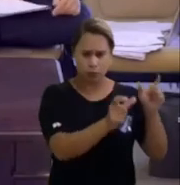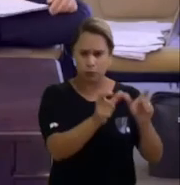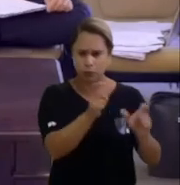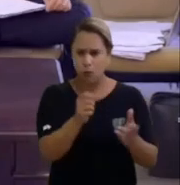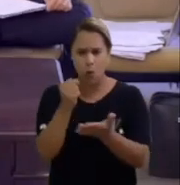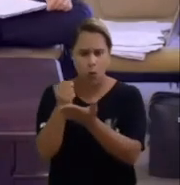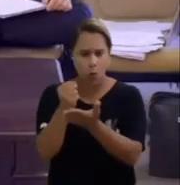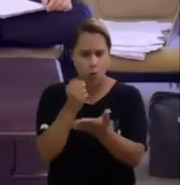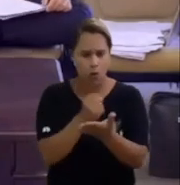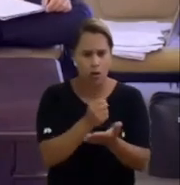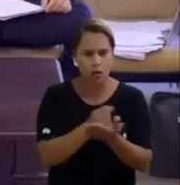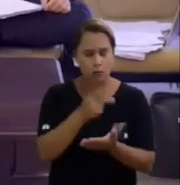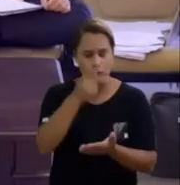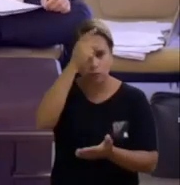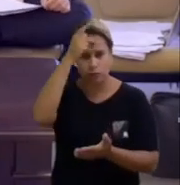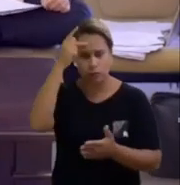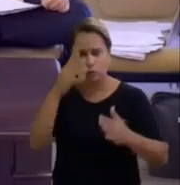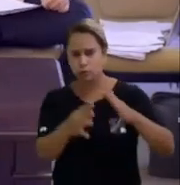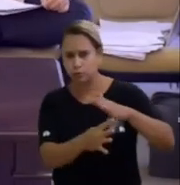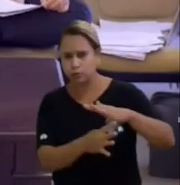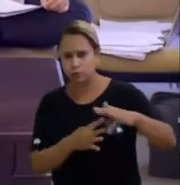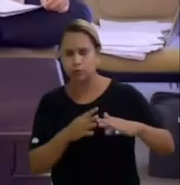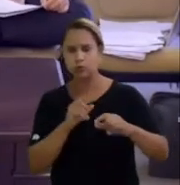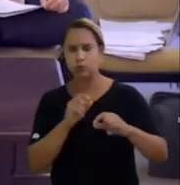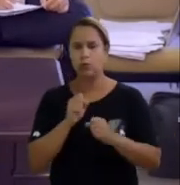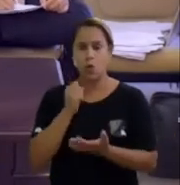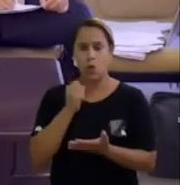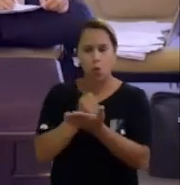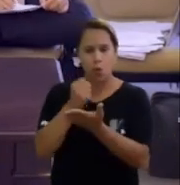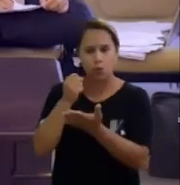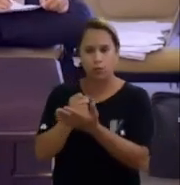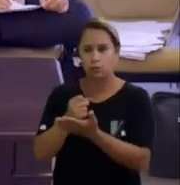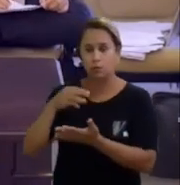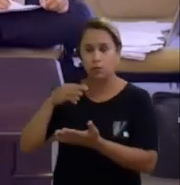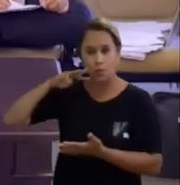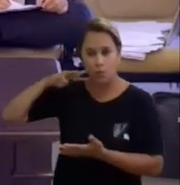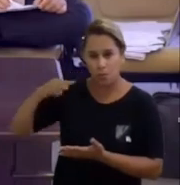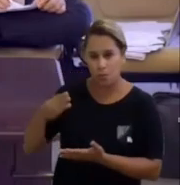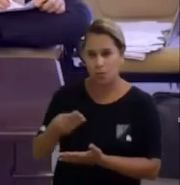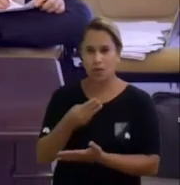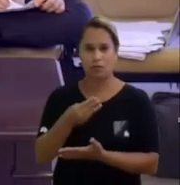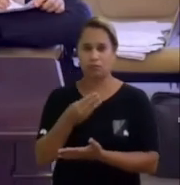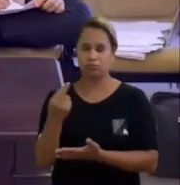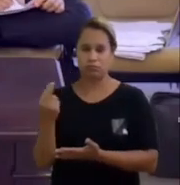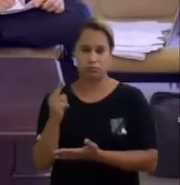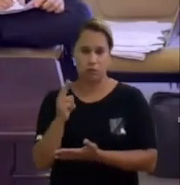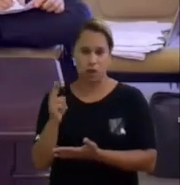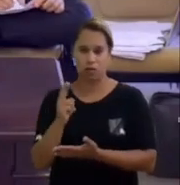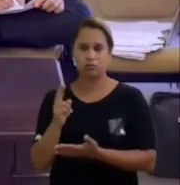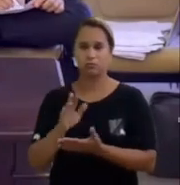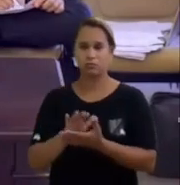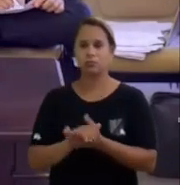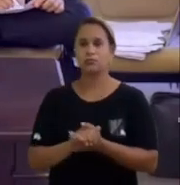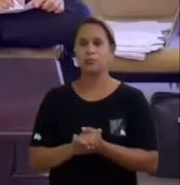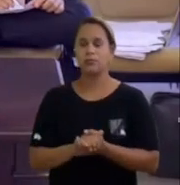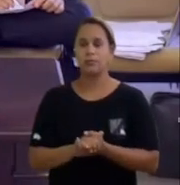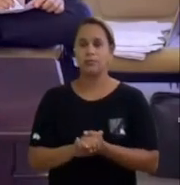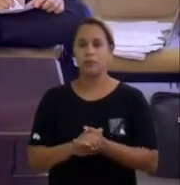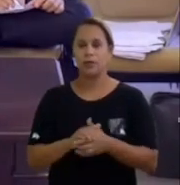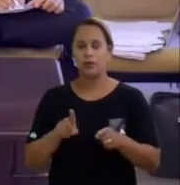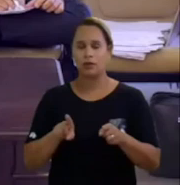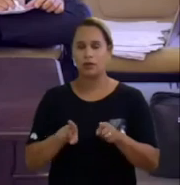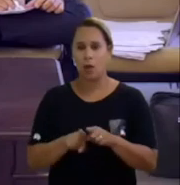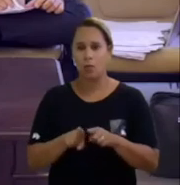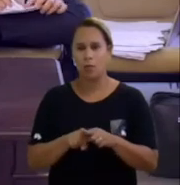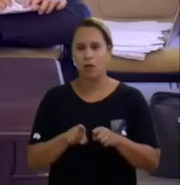de colaboradores, contrato milionário com o suplente para fazer consultoria eleitoral, uma